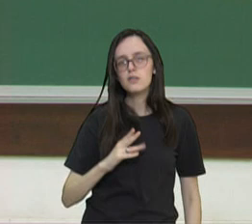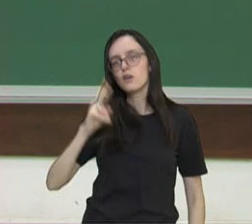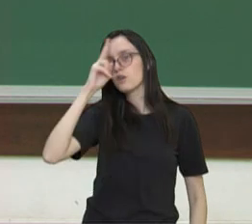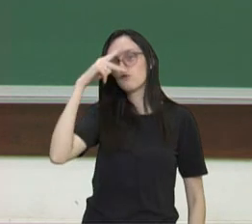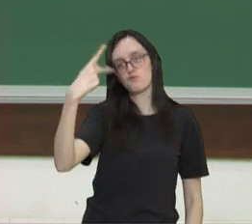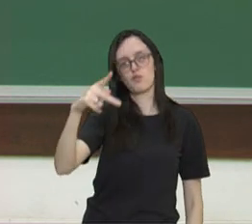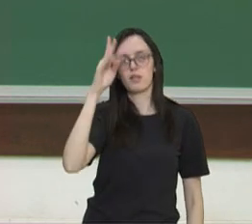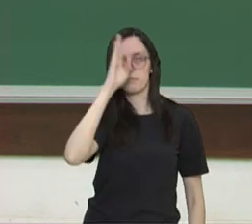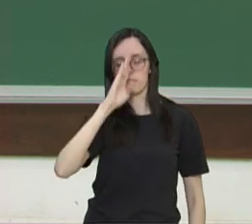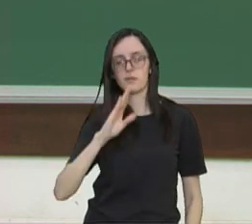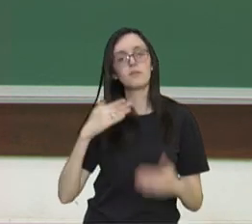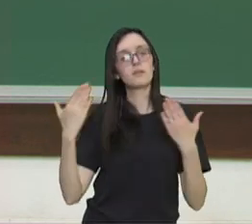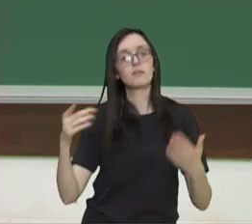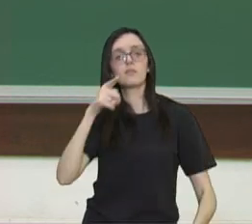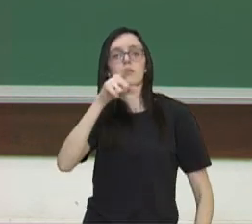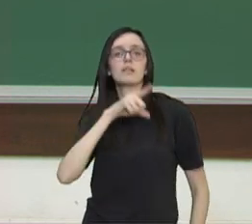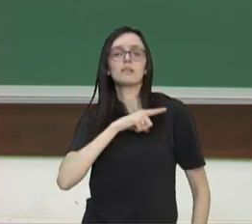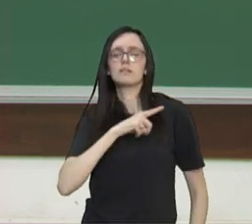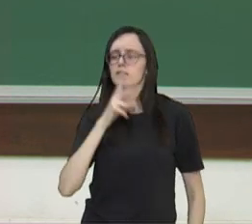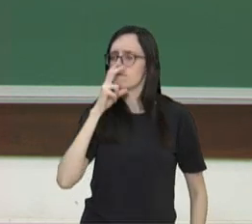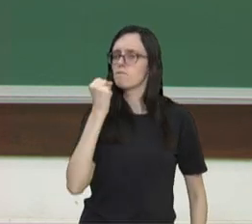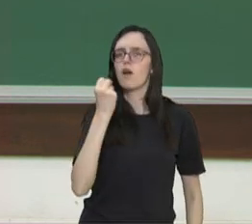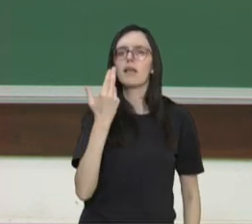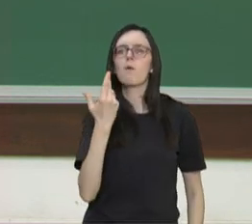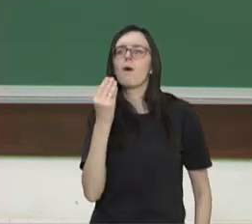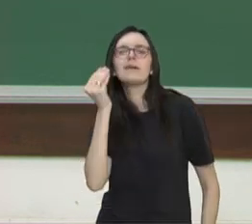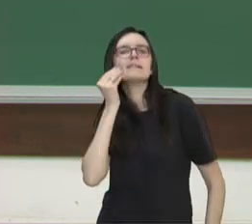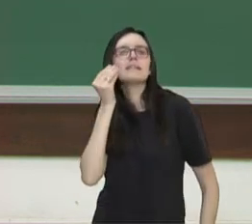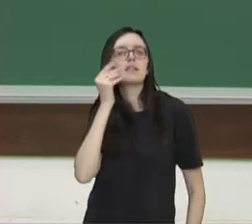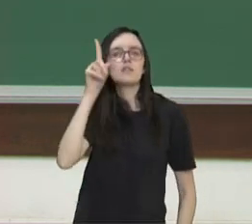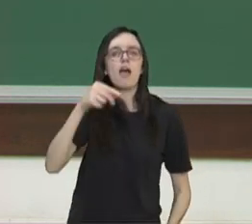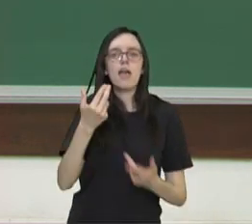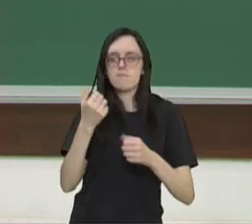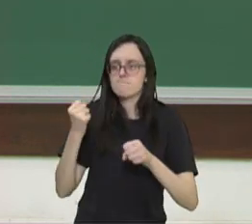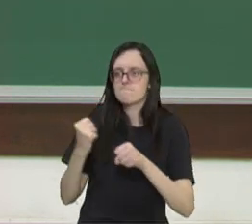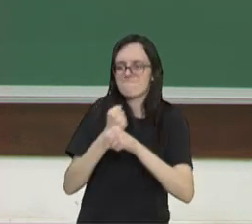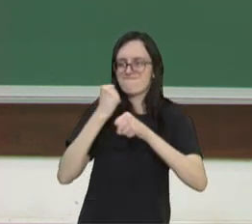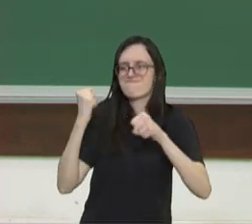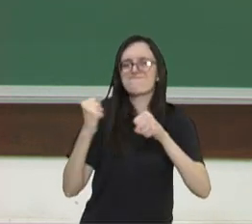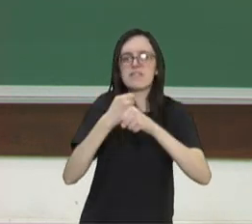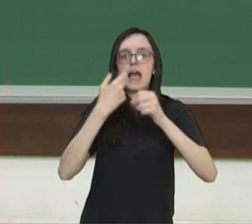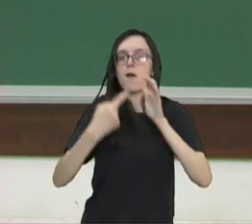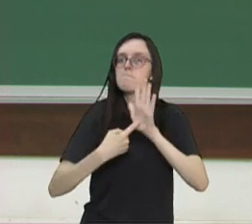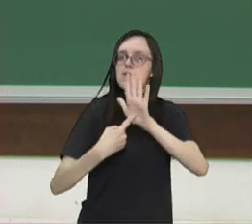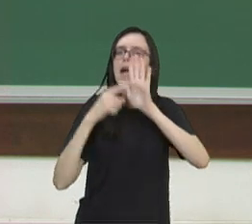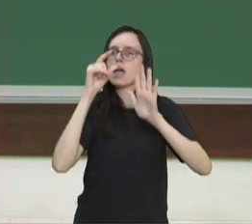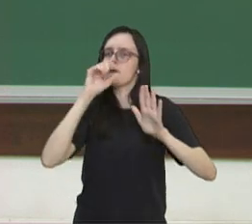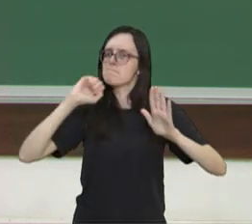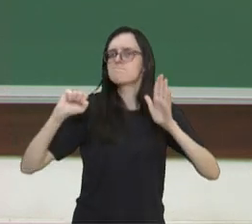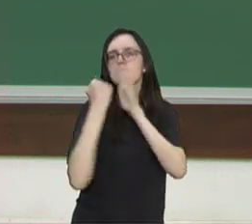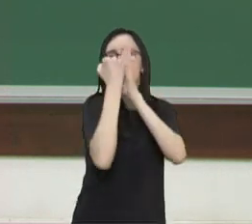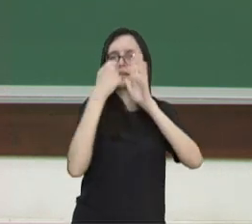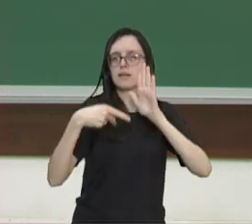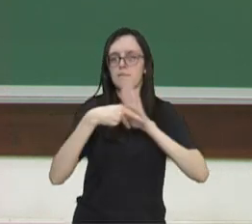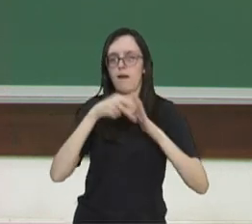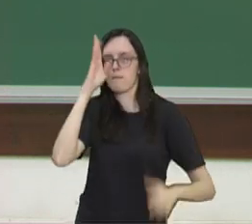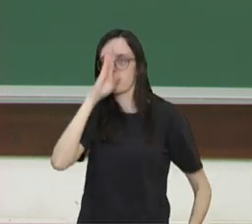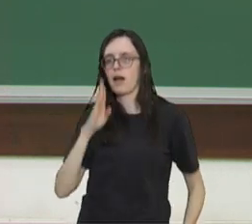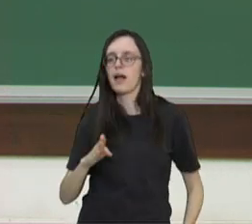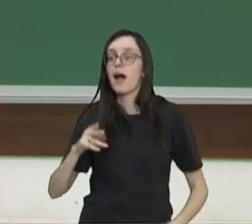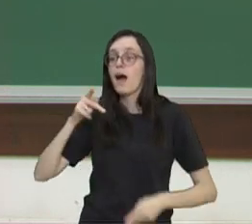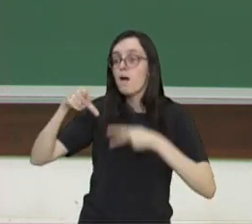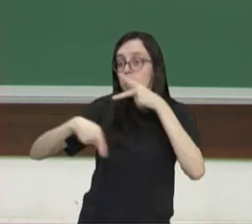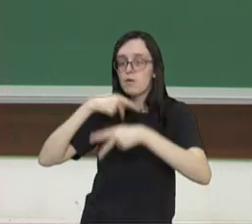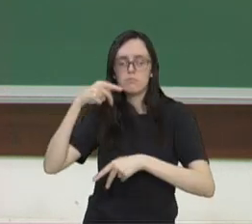história do Brasil. Então você tem uma forte tentativa de construir uma identidade brasileira, tornar acessível ao